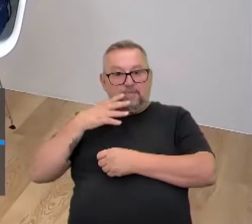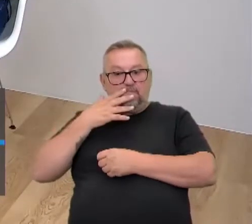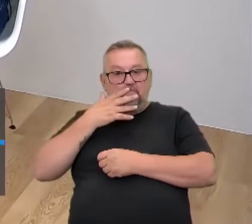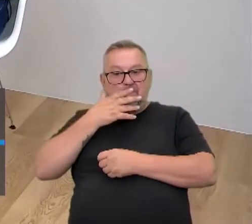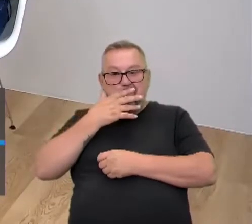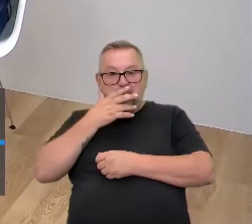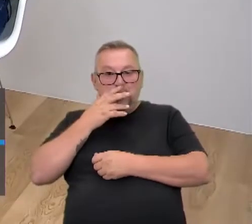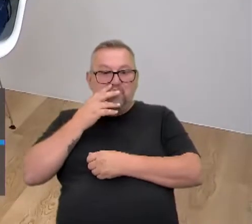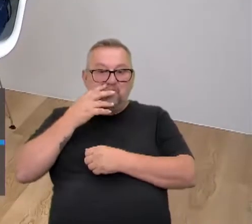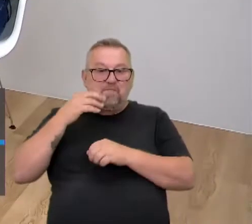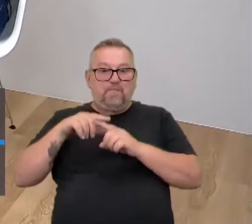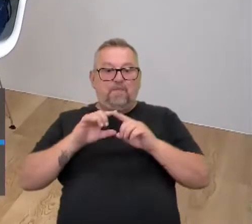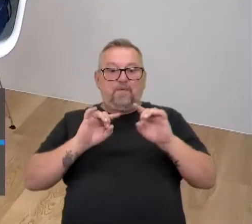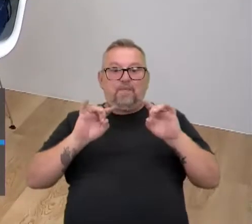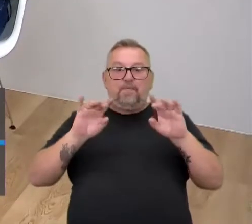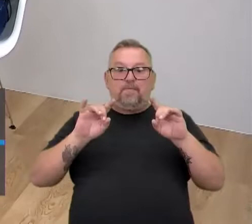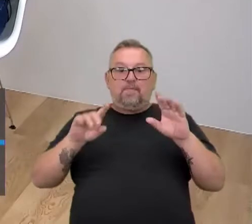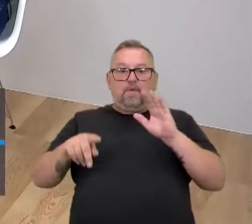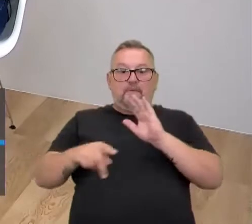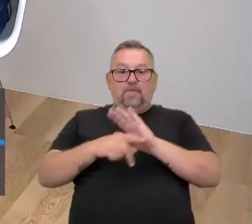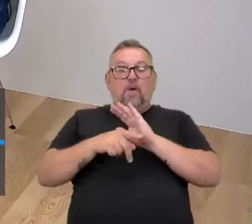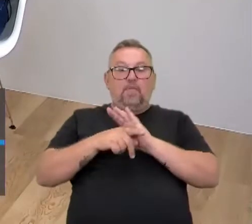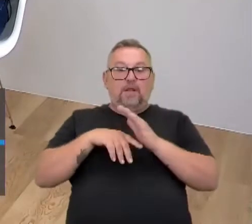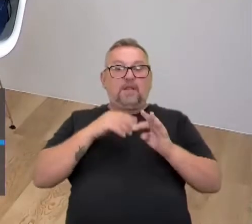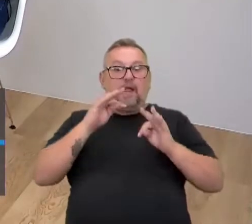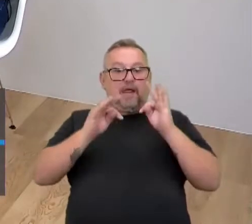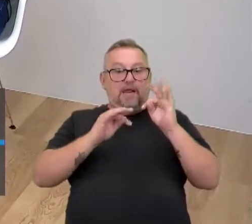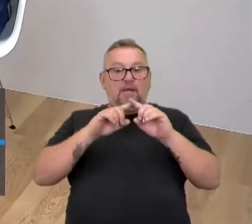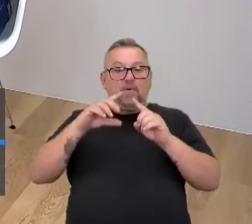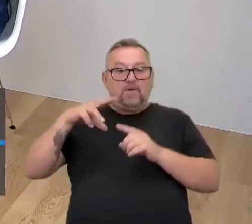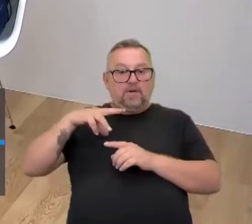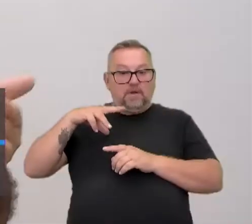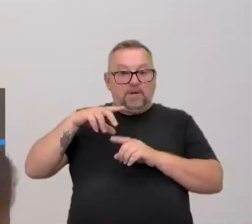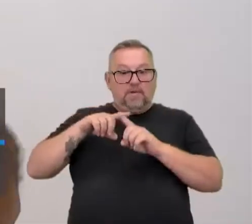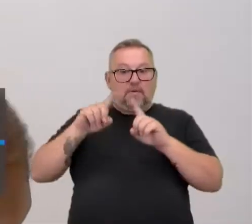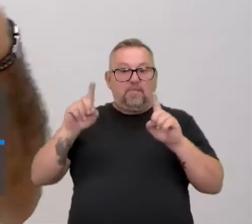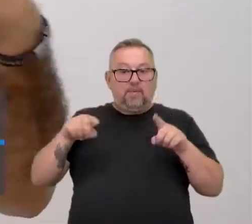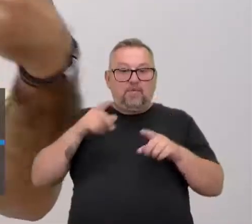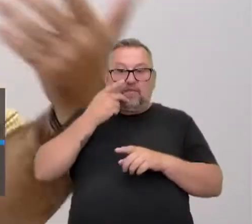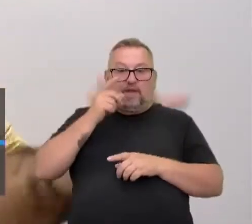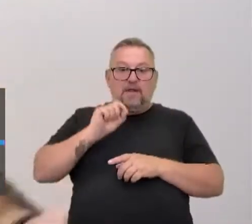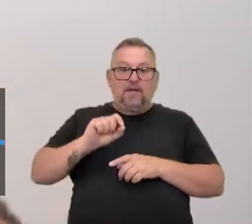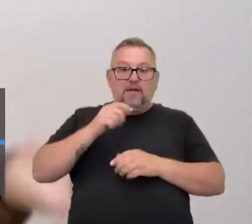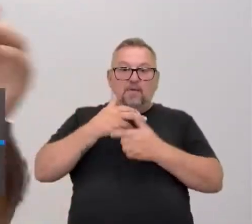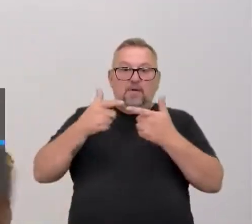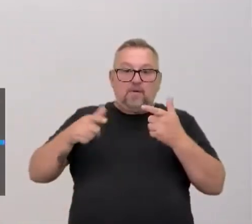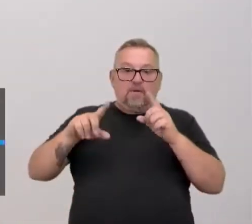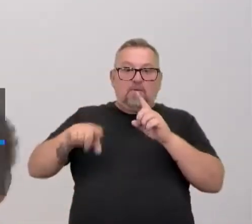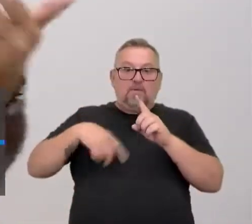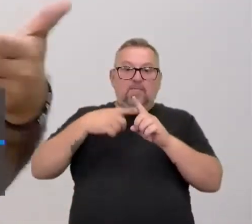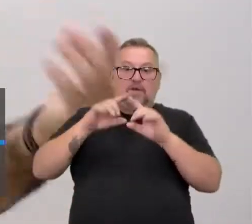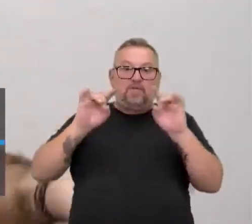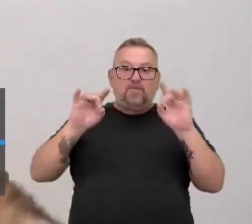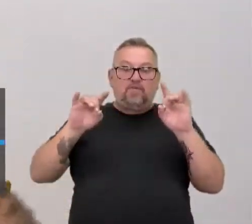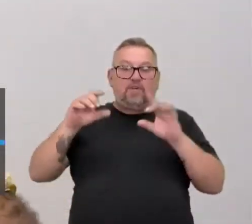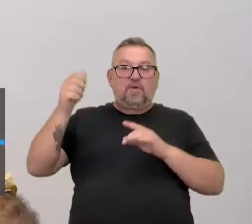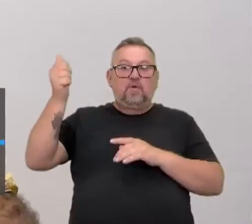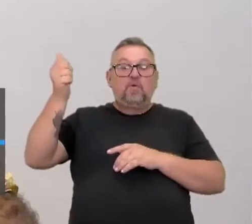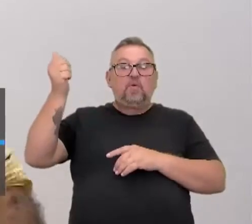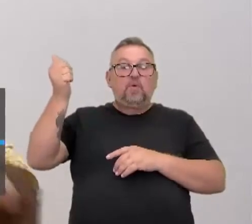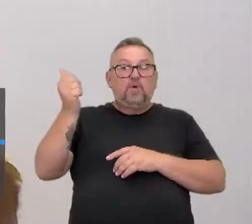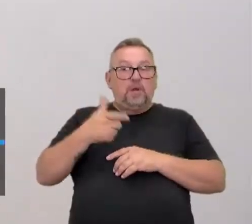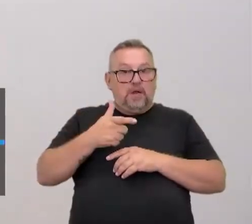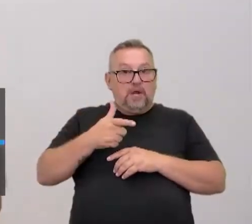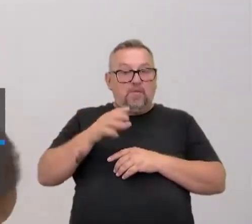uma especificação aí técnica do que é uma cidade, mas posso garantir que é algo muito mais sofisticado do que uma tribo ou de uma